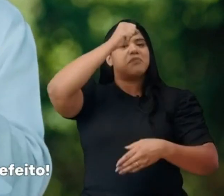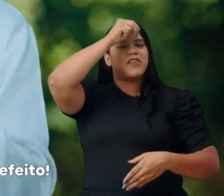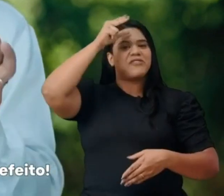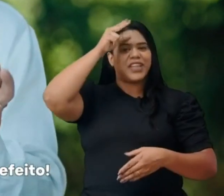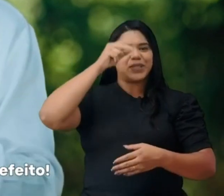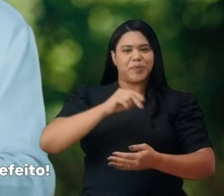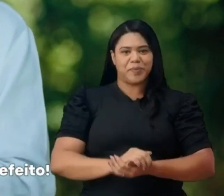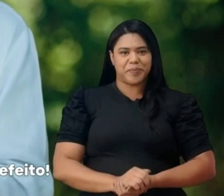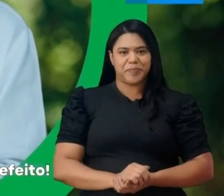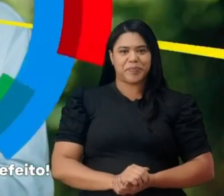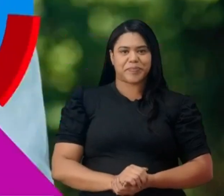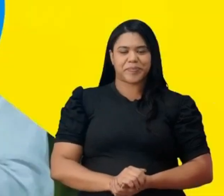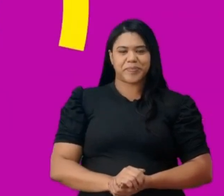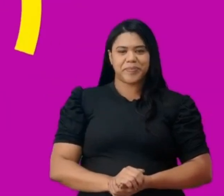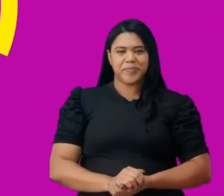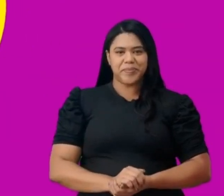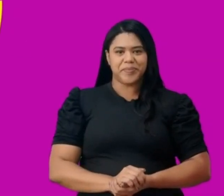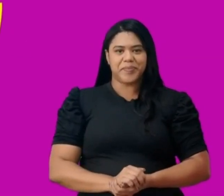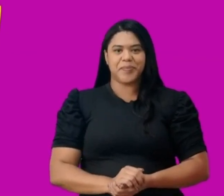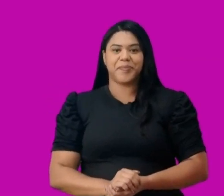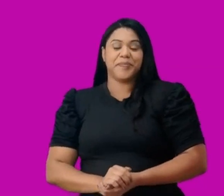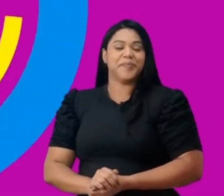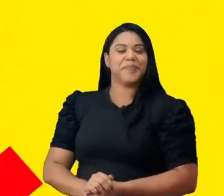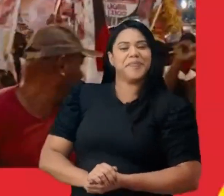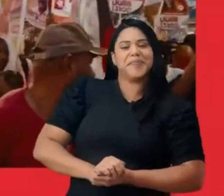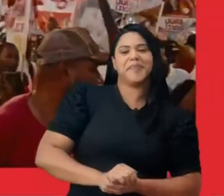votar Zé Neto para prefeito.